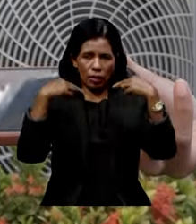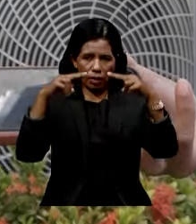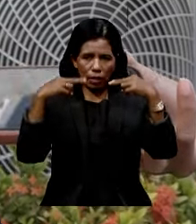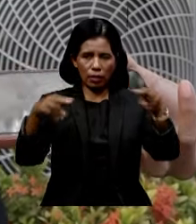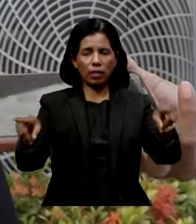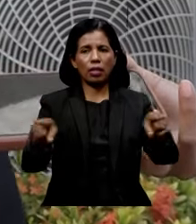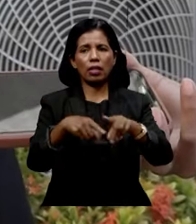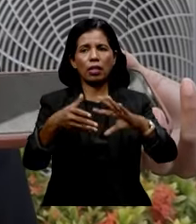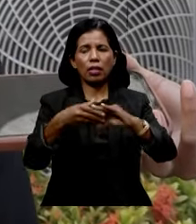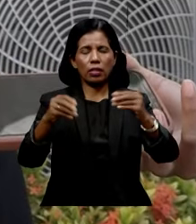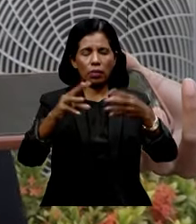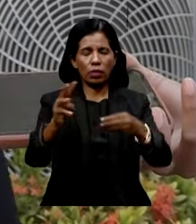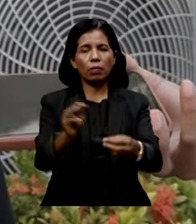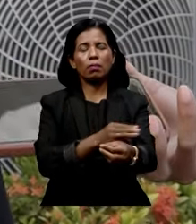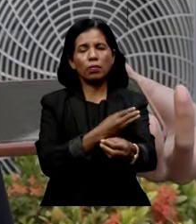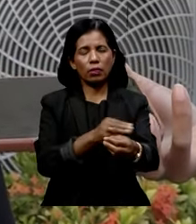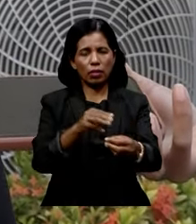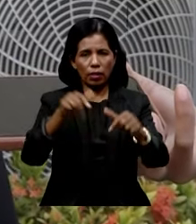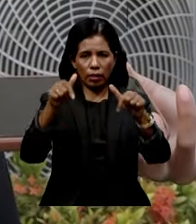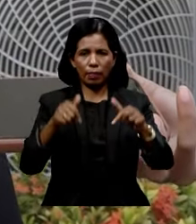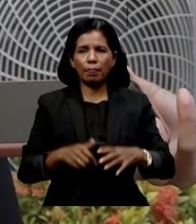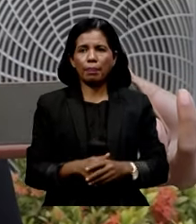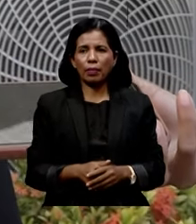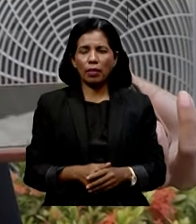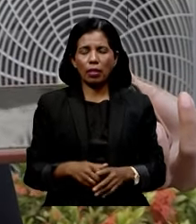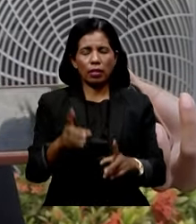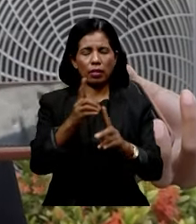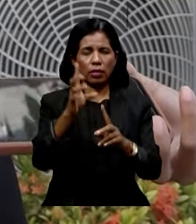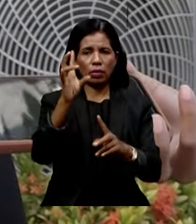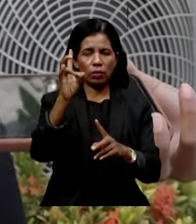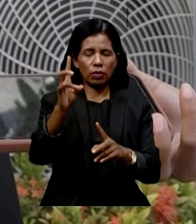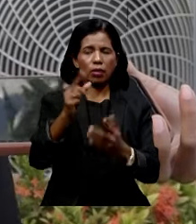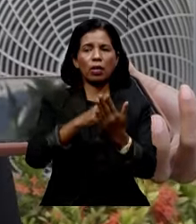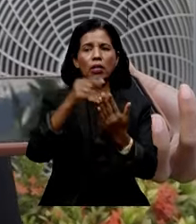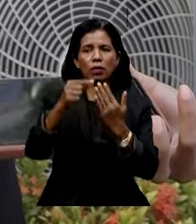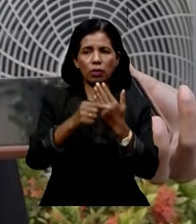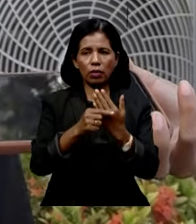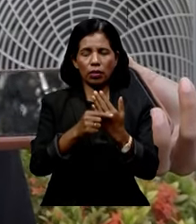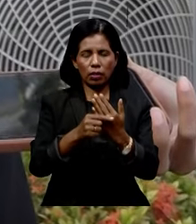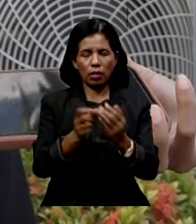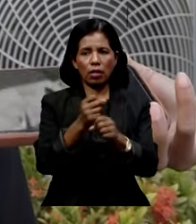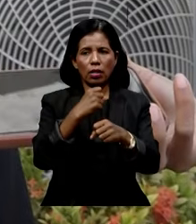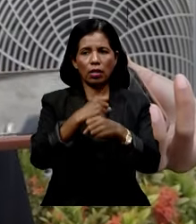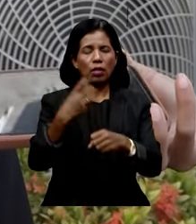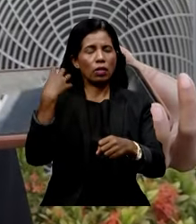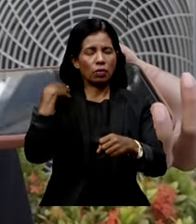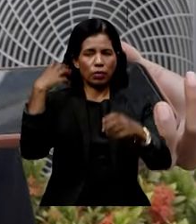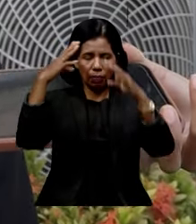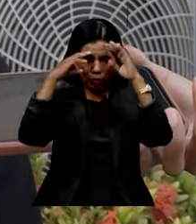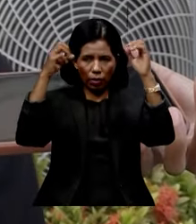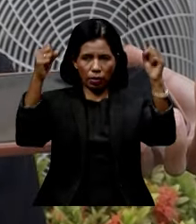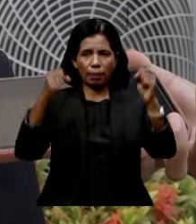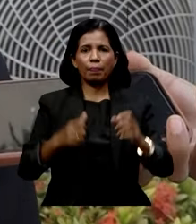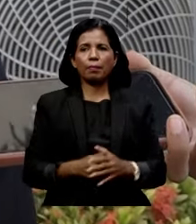então, quando a música ida né. Dia 8 de Liuba, dia 8 de agosto de Liuba, lança oficialmente a Palácio